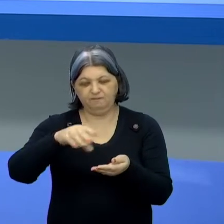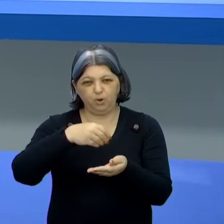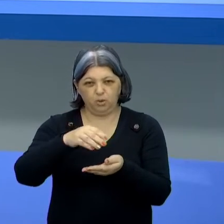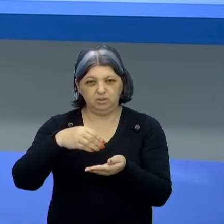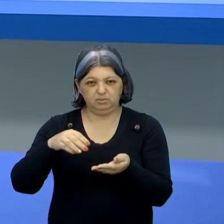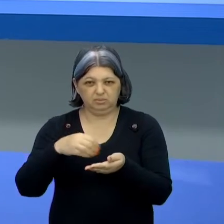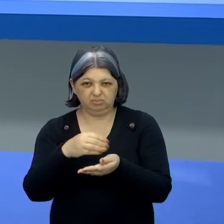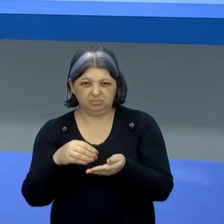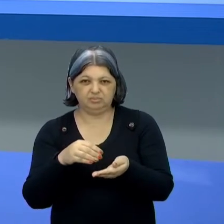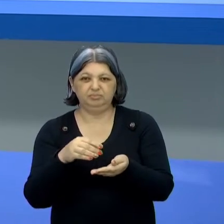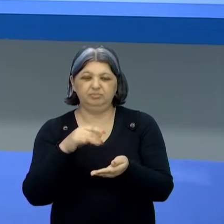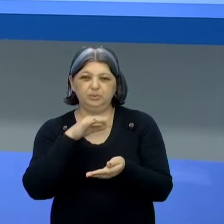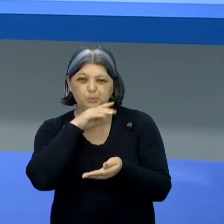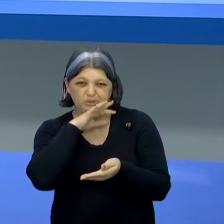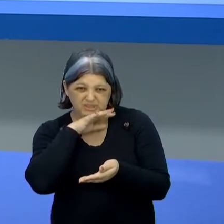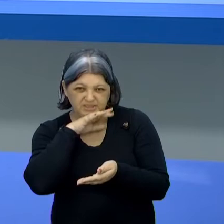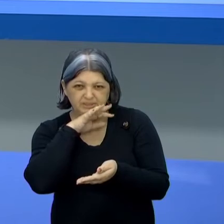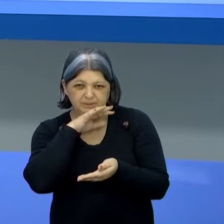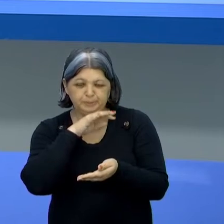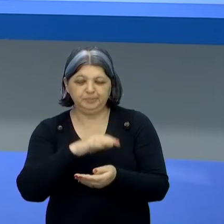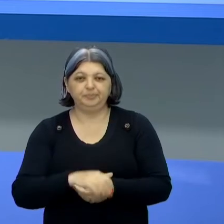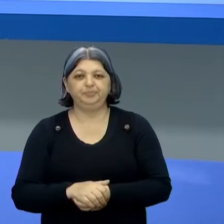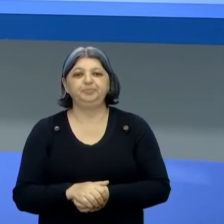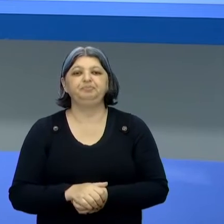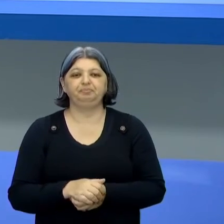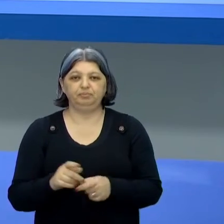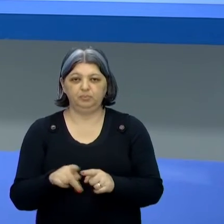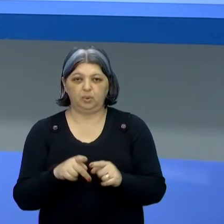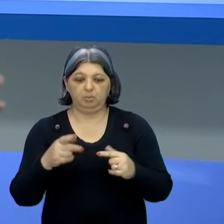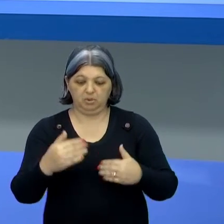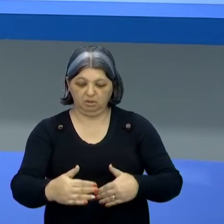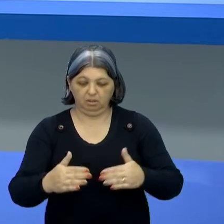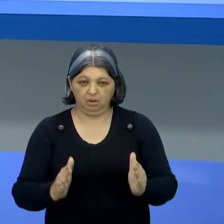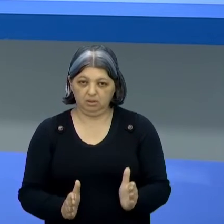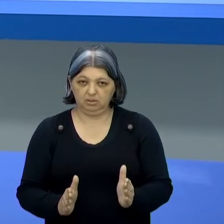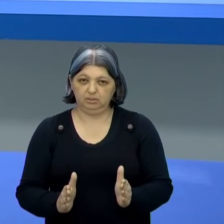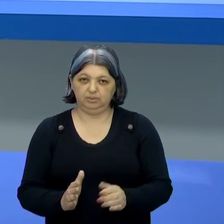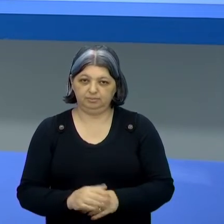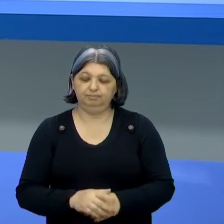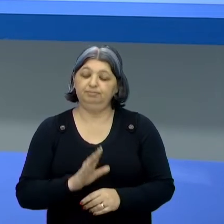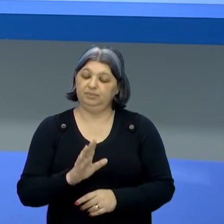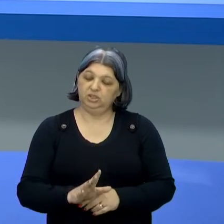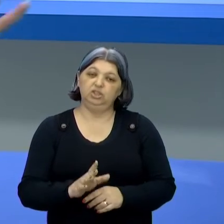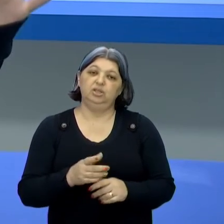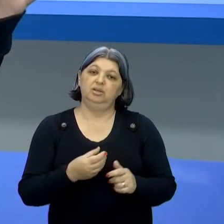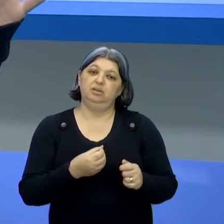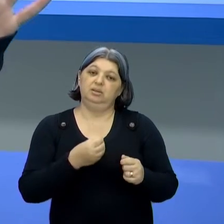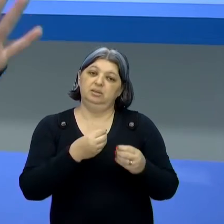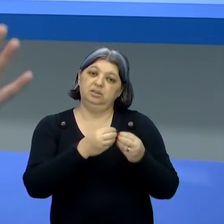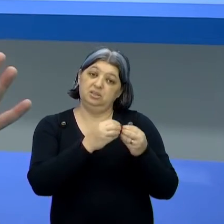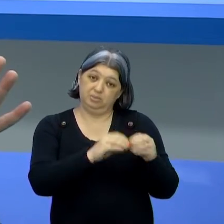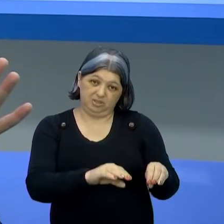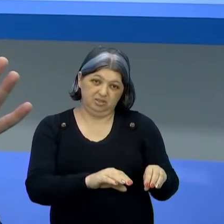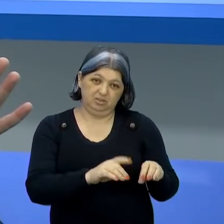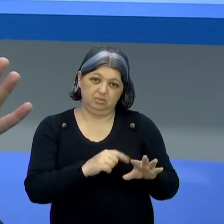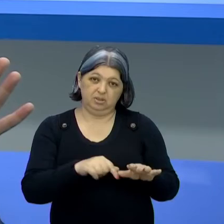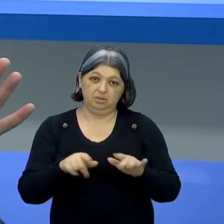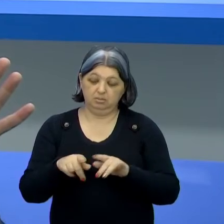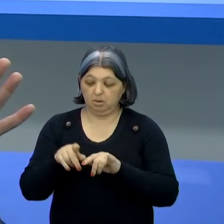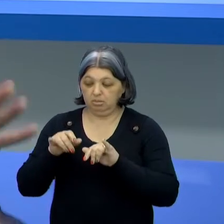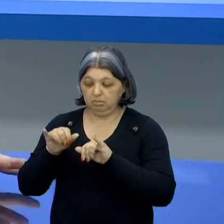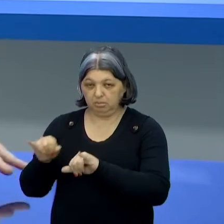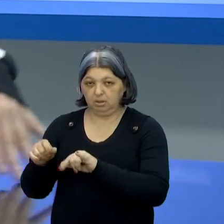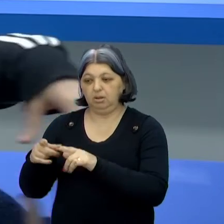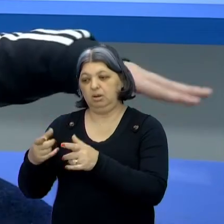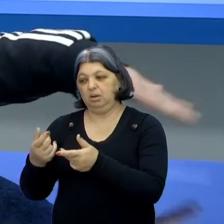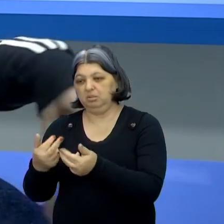que ficaram queimadas, batidas, amassadas na caixa, aquilo foi desperdiçado, né? Se você olhar no centro de distribuição ali da sua cidade,